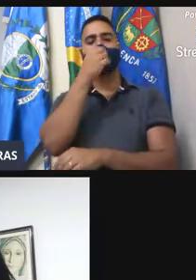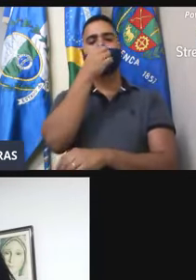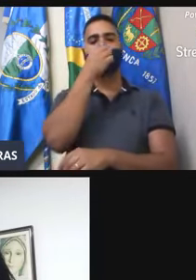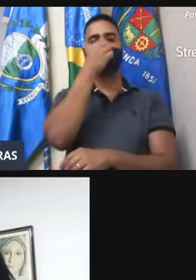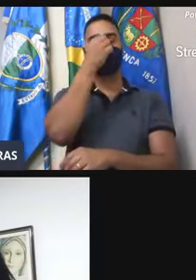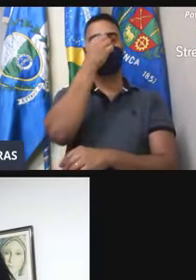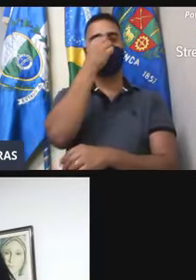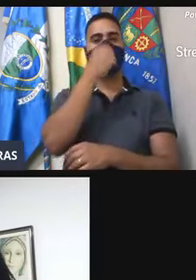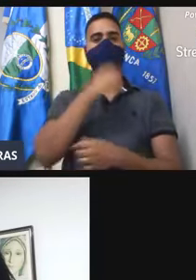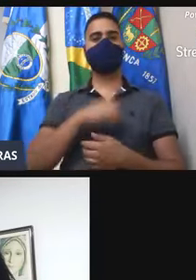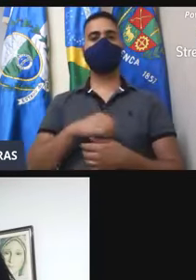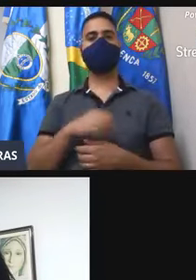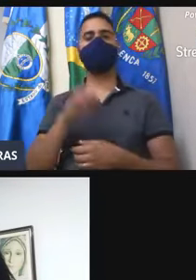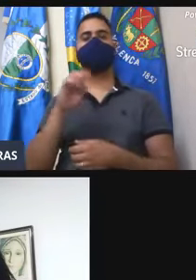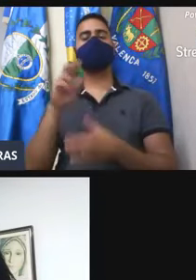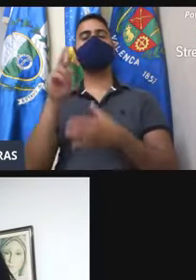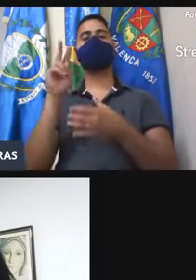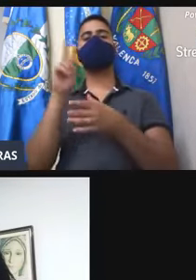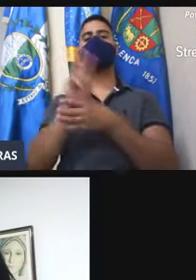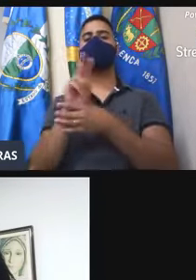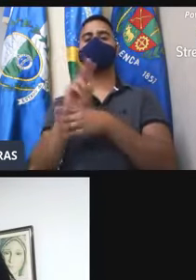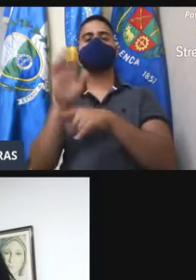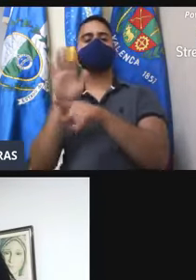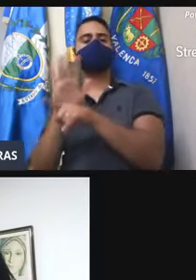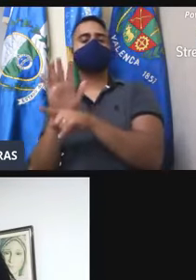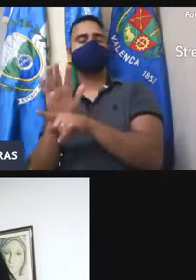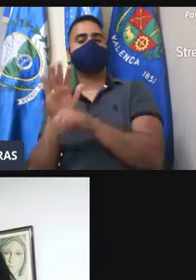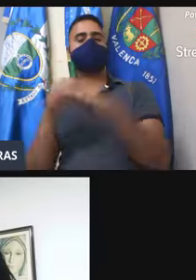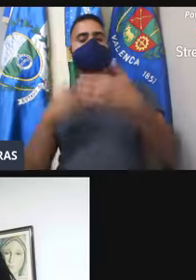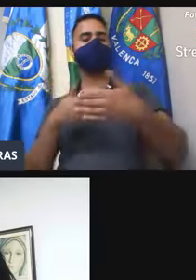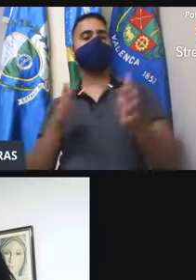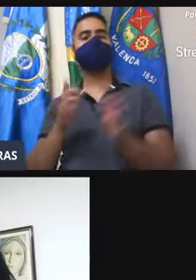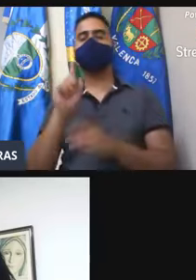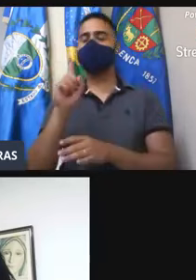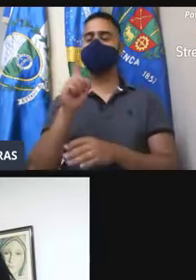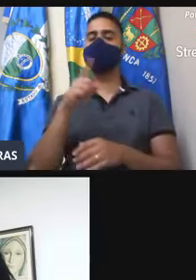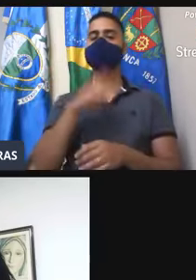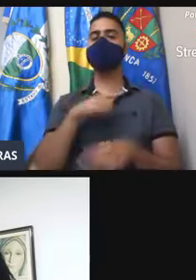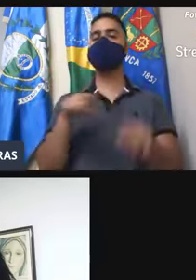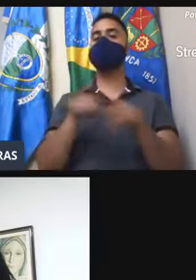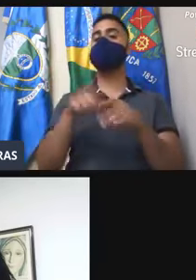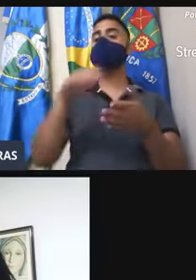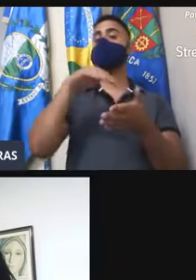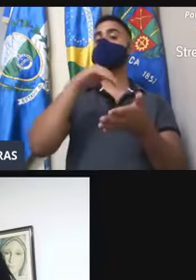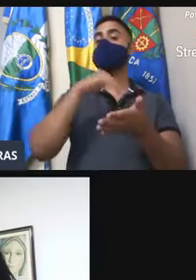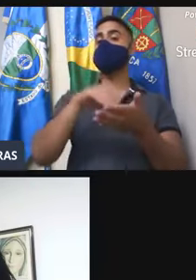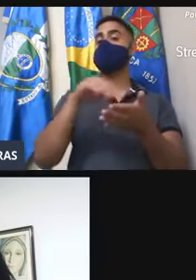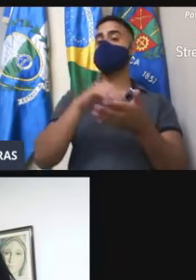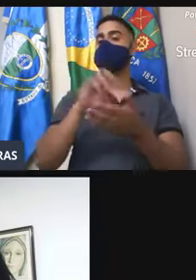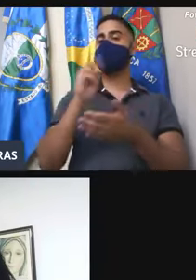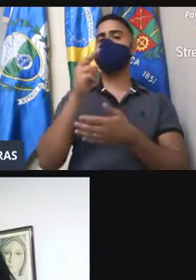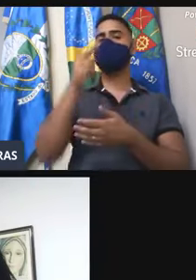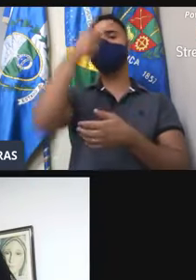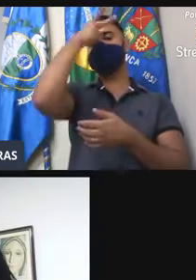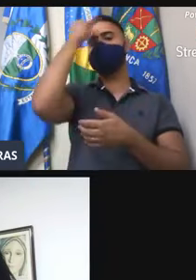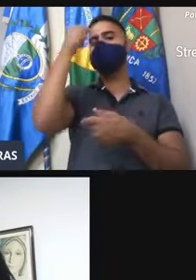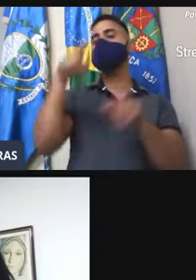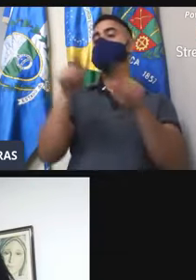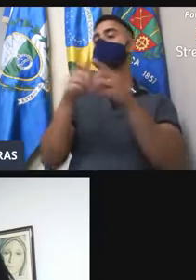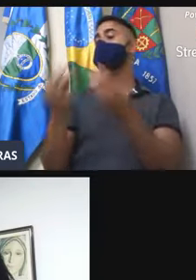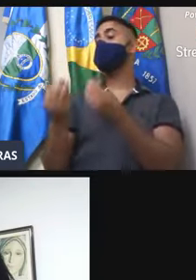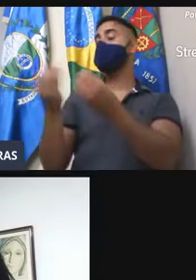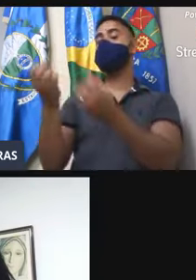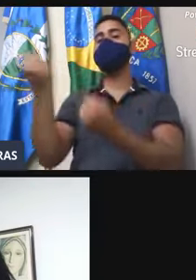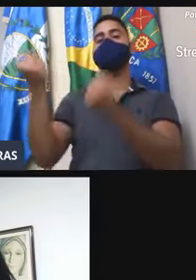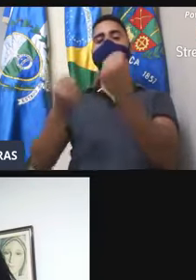É só o Valença Solidária aí que está dando cesta básica, e não é. Inclusive, a Secretaria ou a Prefeitura forneceu o carro para essa